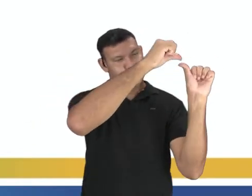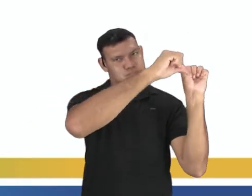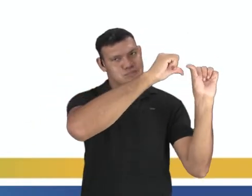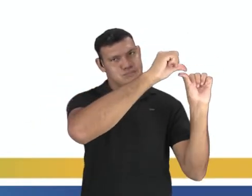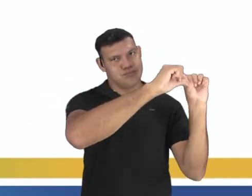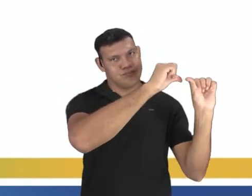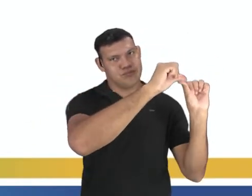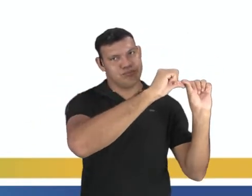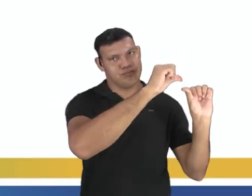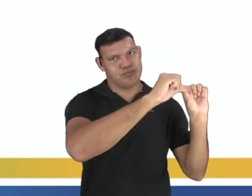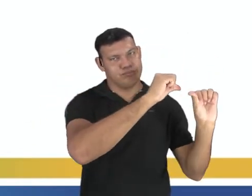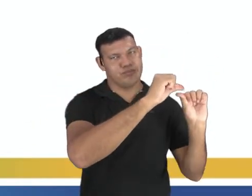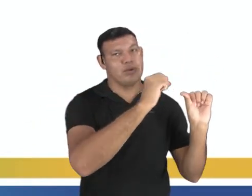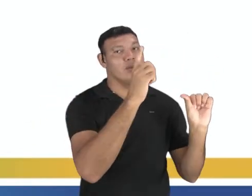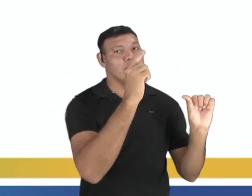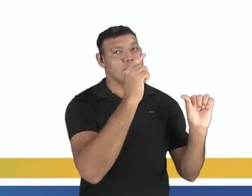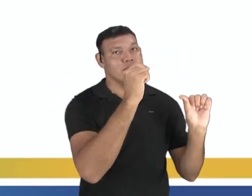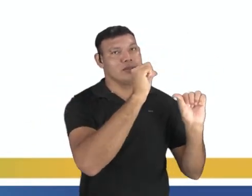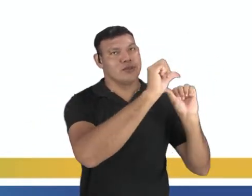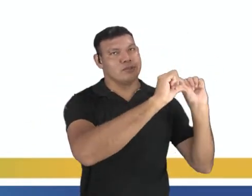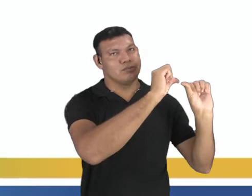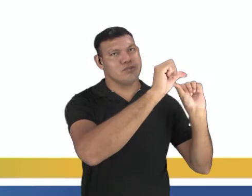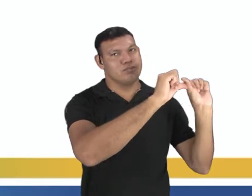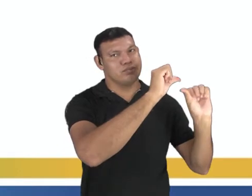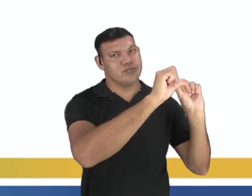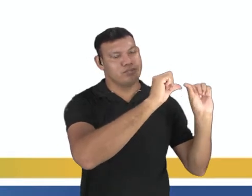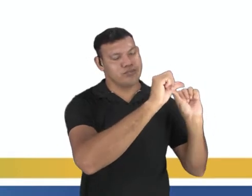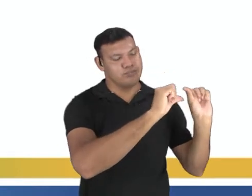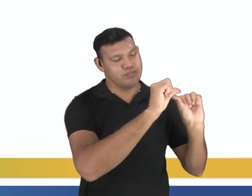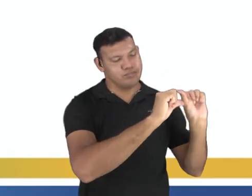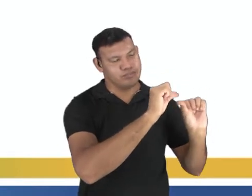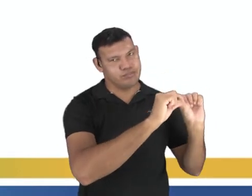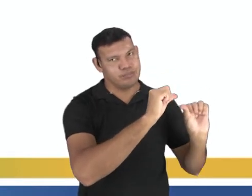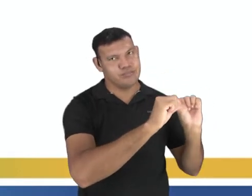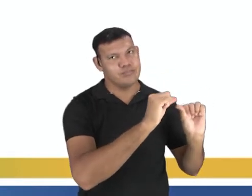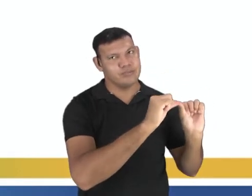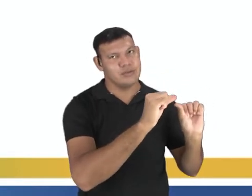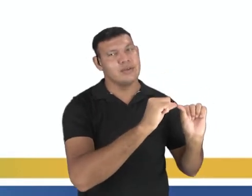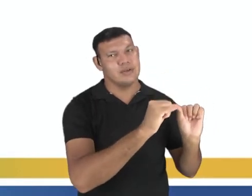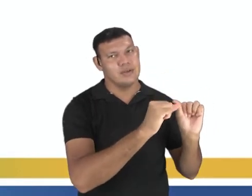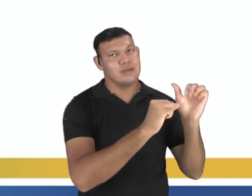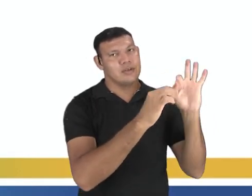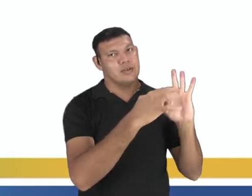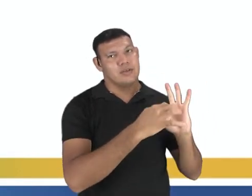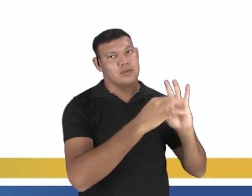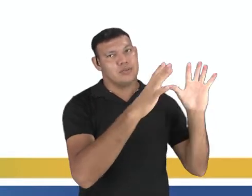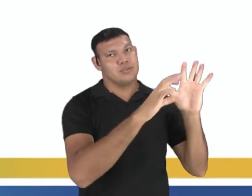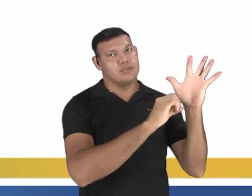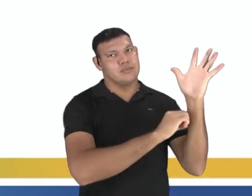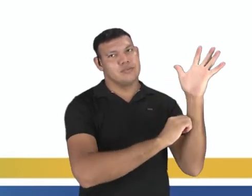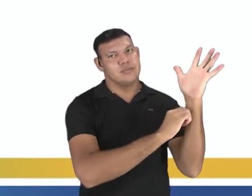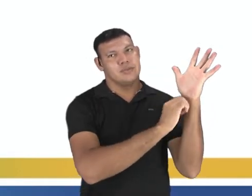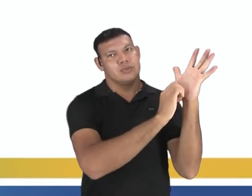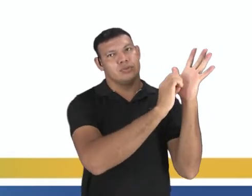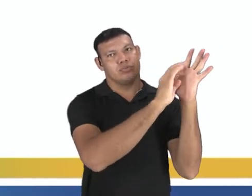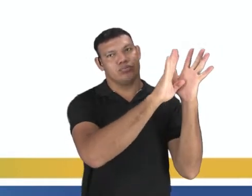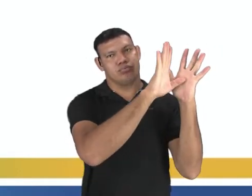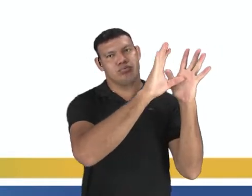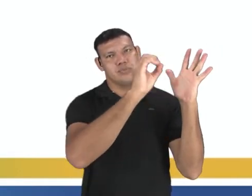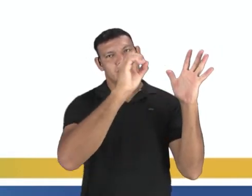a água ela é quebrada, tá? Por essa energia luminosa, liberando o gás oxigênio